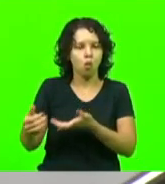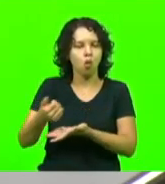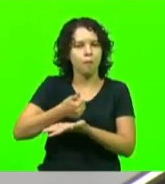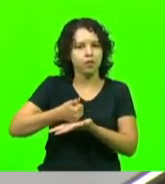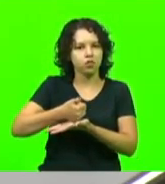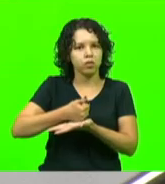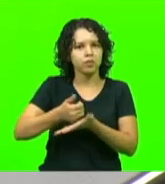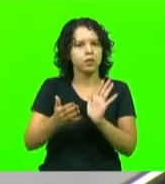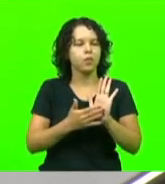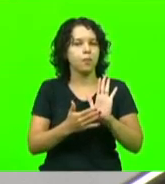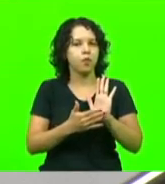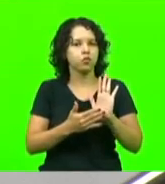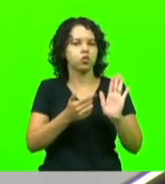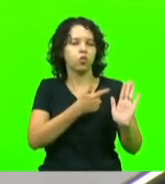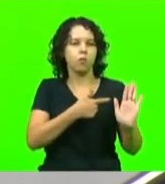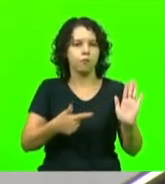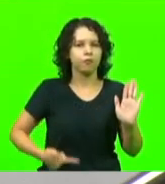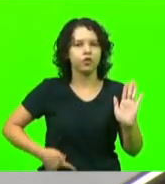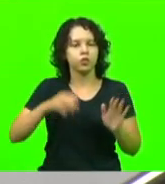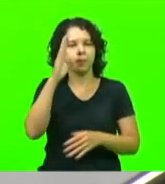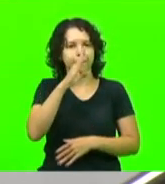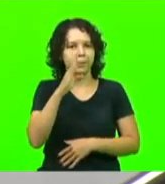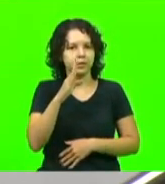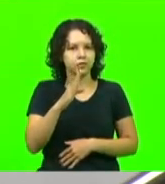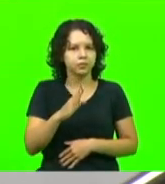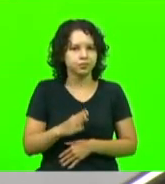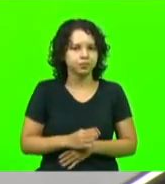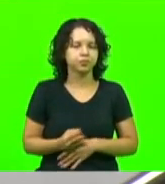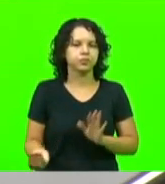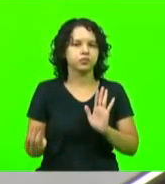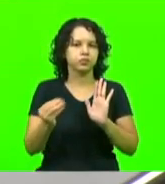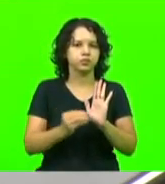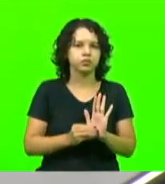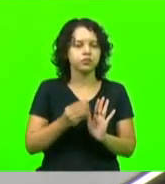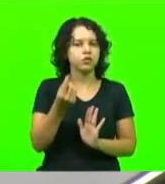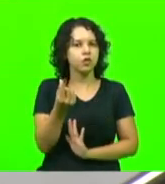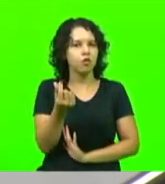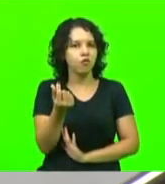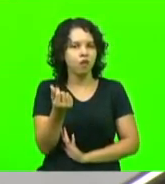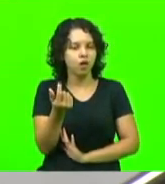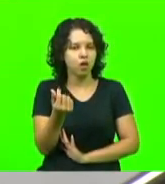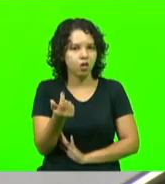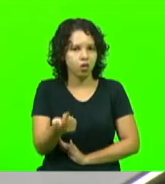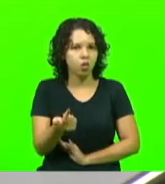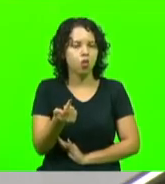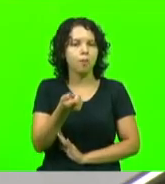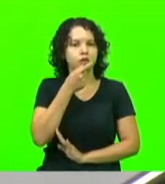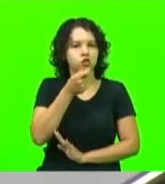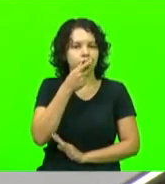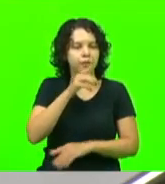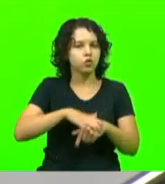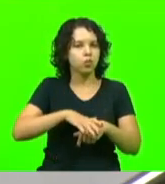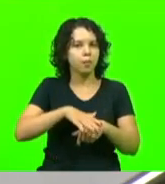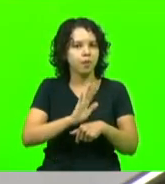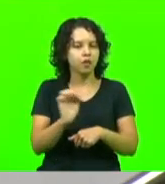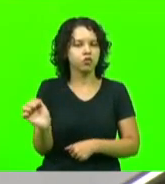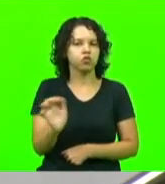fixa o valor do Zolgensma, que é o medicamento mais caro do mundo, né, que agora está fixado